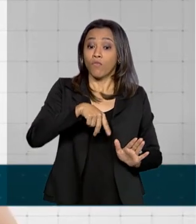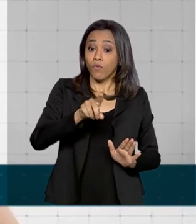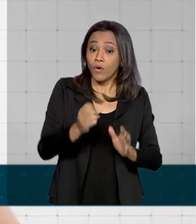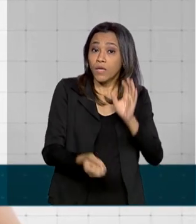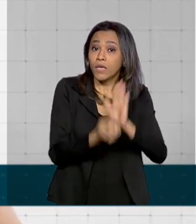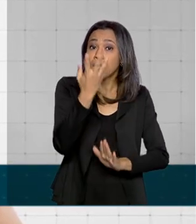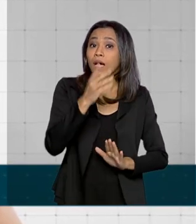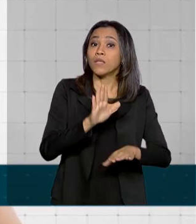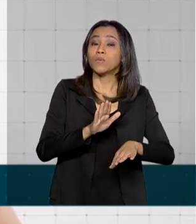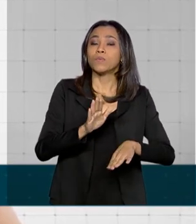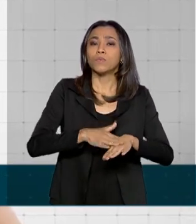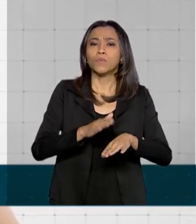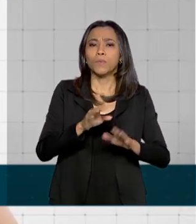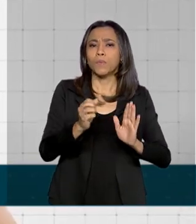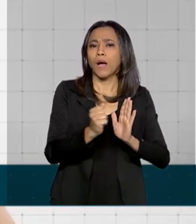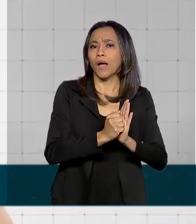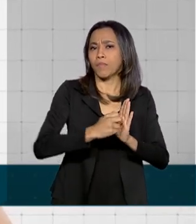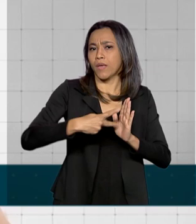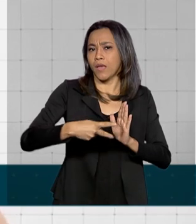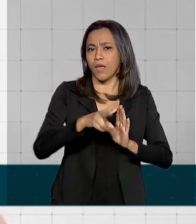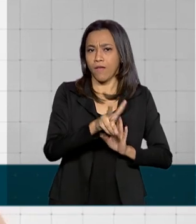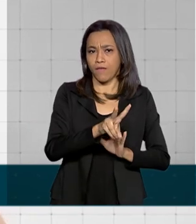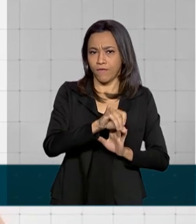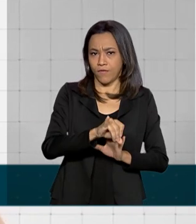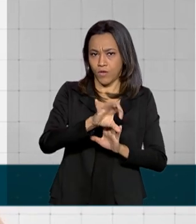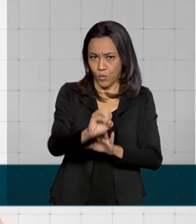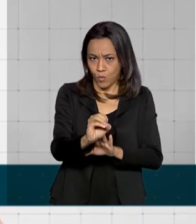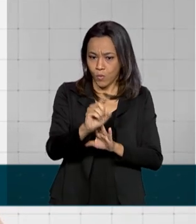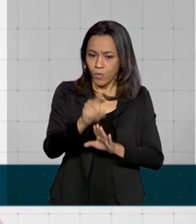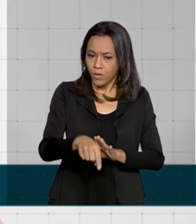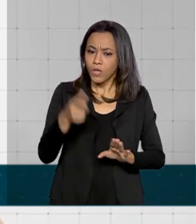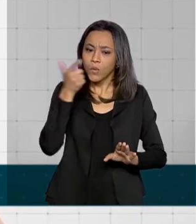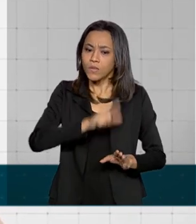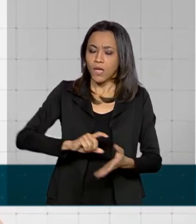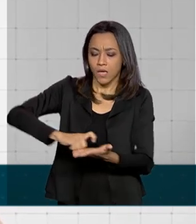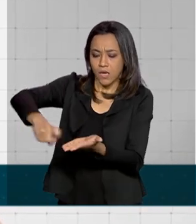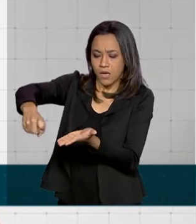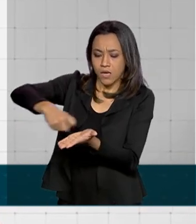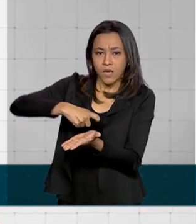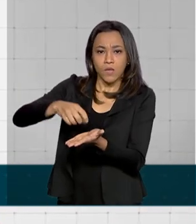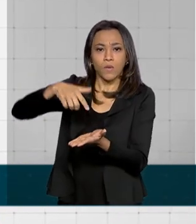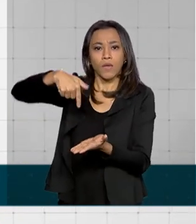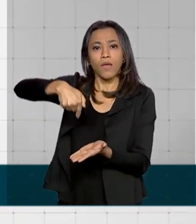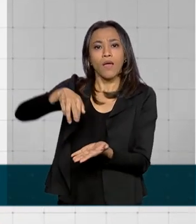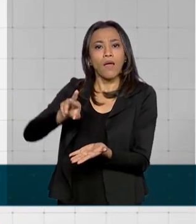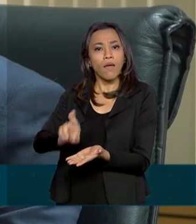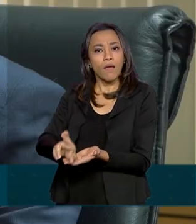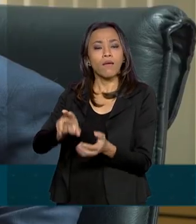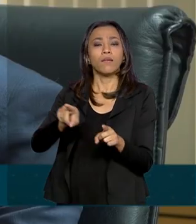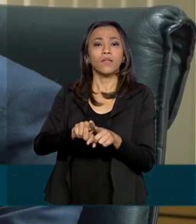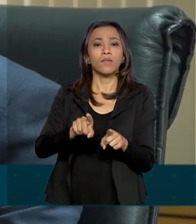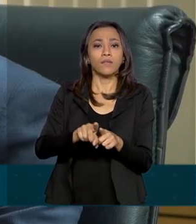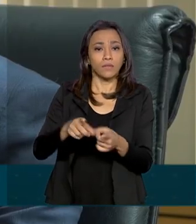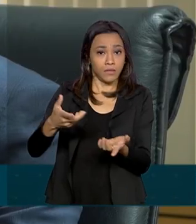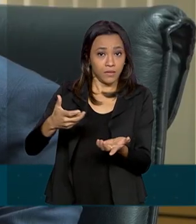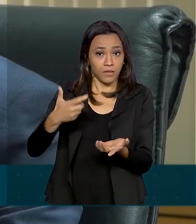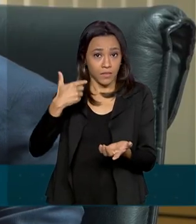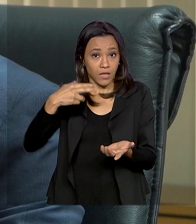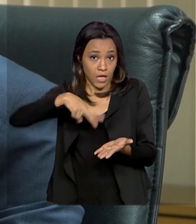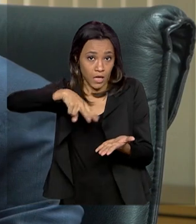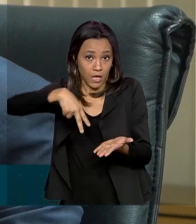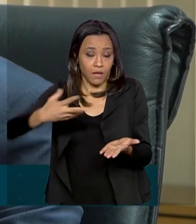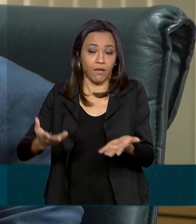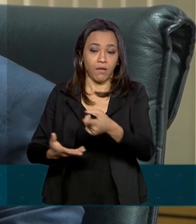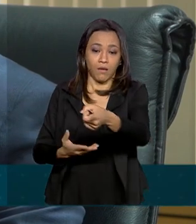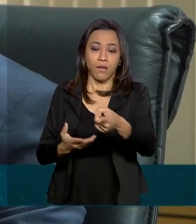aplicativo Viu, que permite a leitura dos QR Codes nos documentos eletrônicos. O aplicativo Viu tem